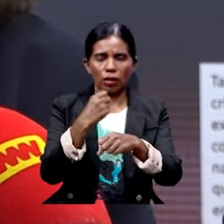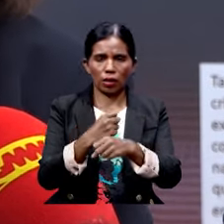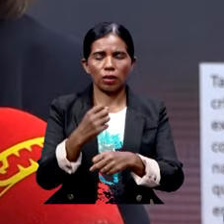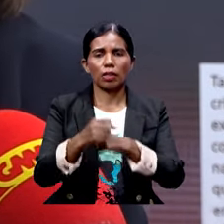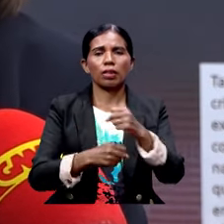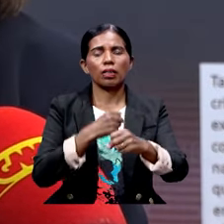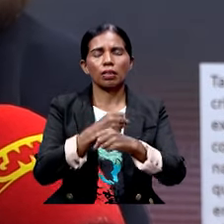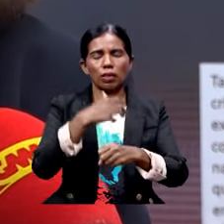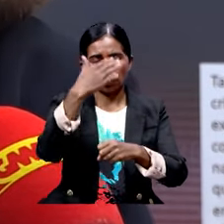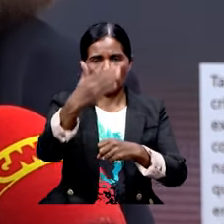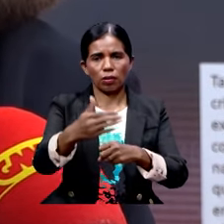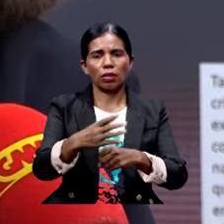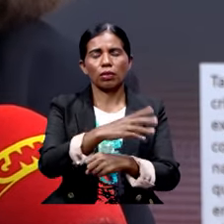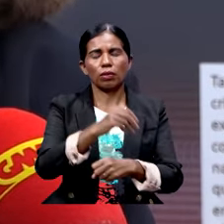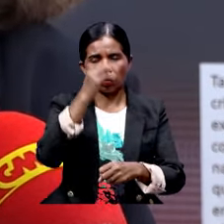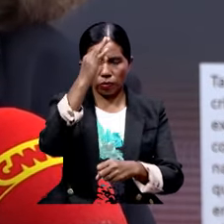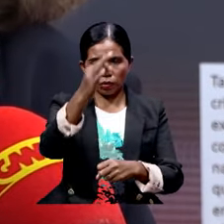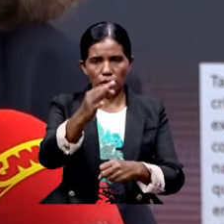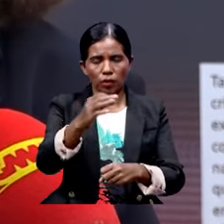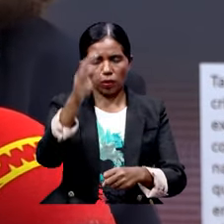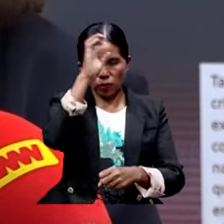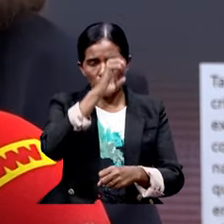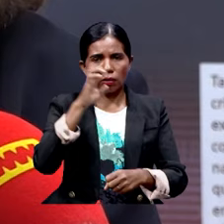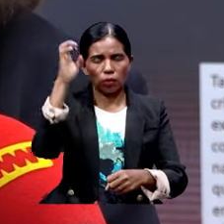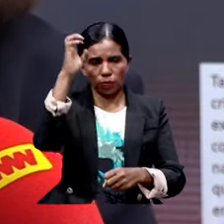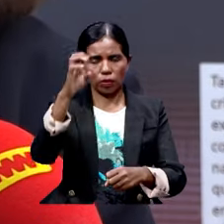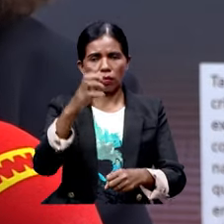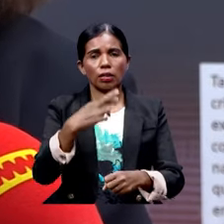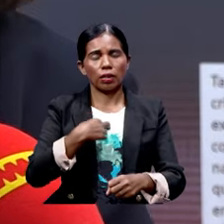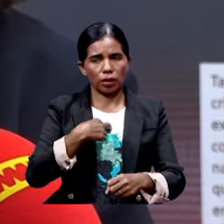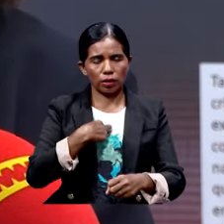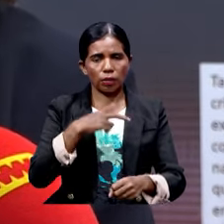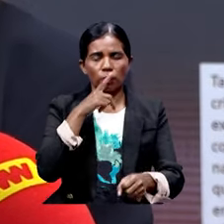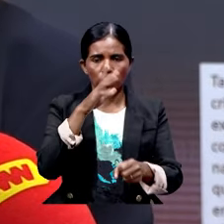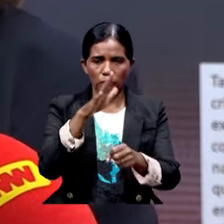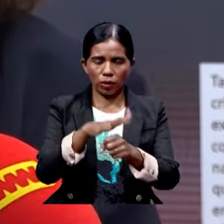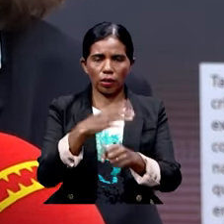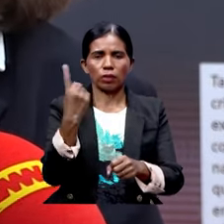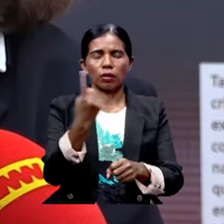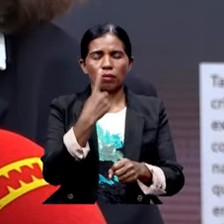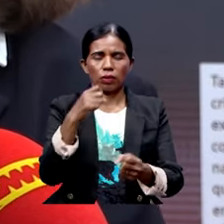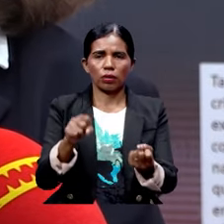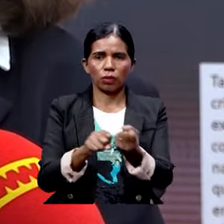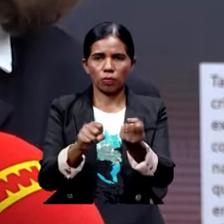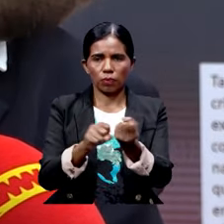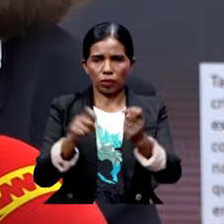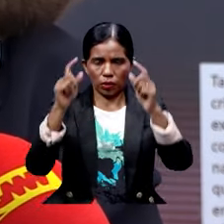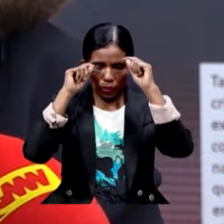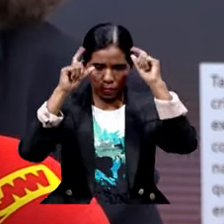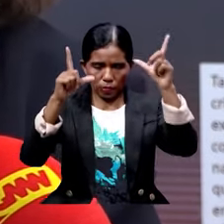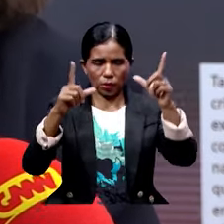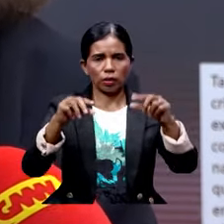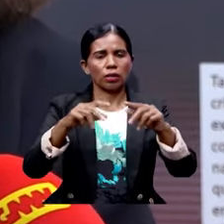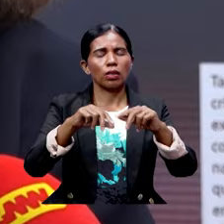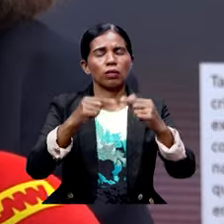tinan oin mai noia futuro a União Europeia rasik e compromete a tuna fatin apoio Timor-Leste e a setor